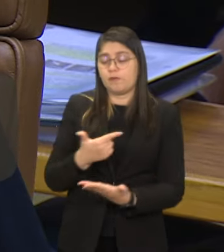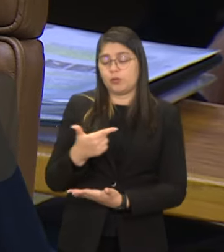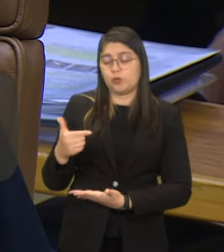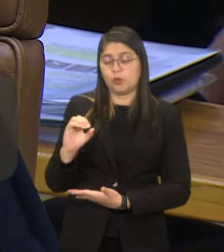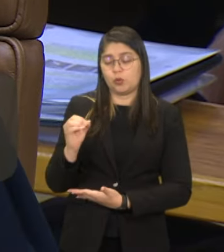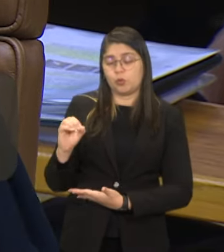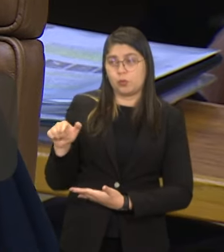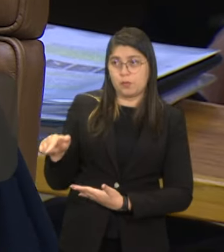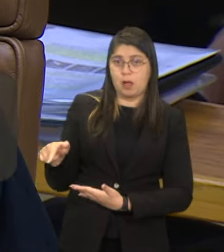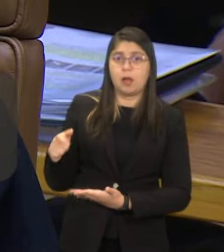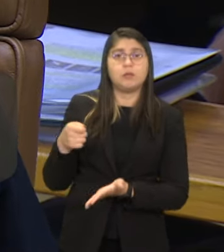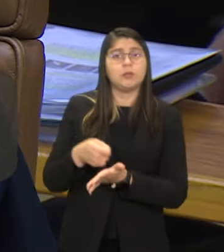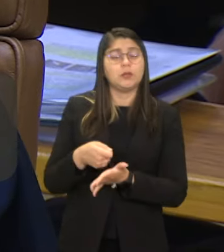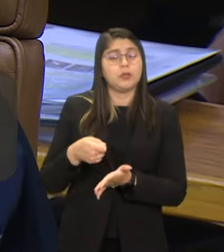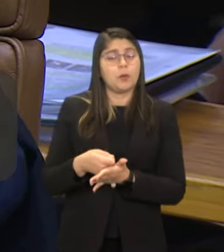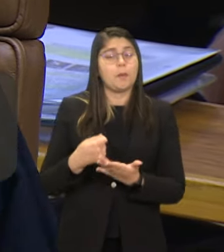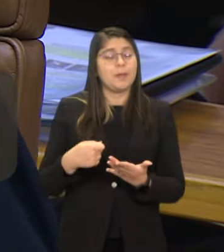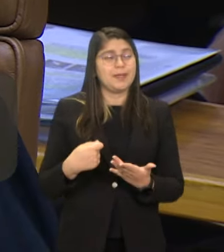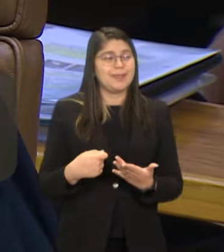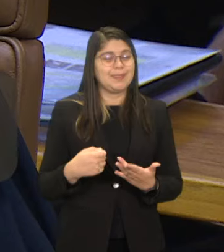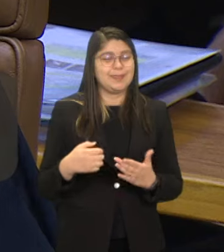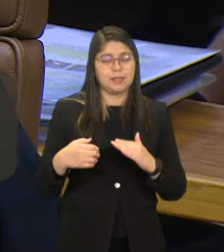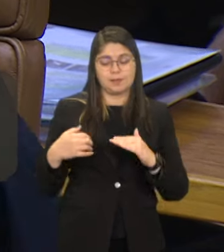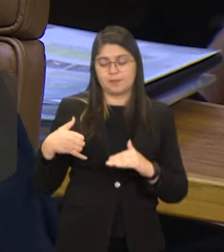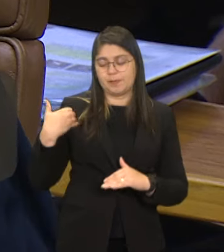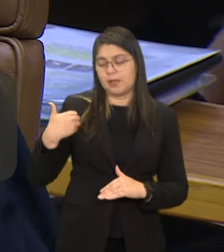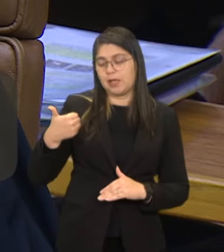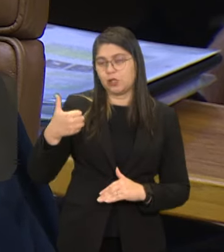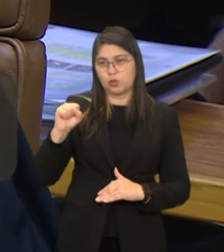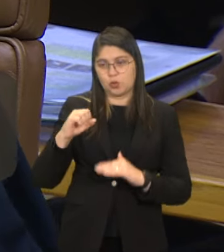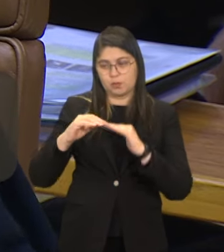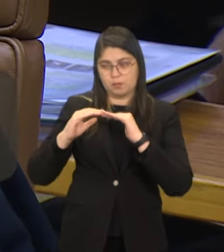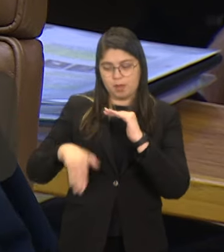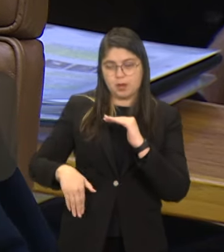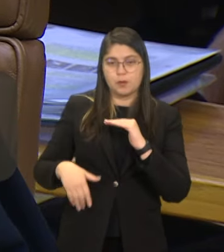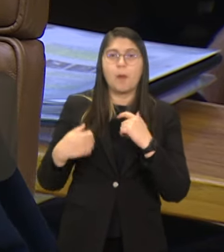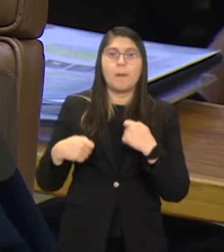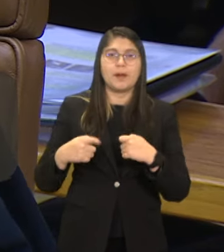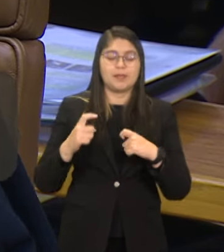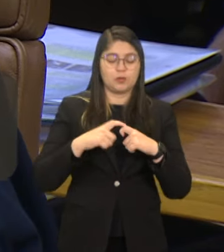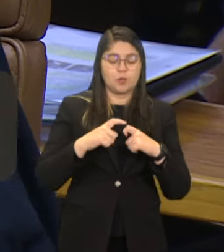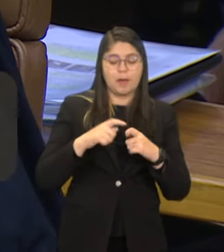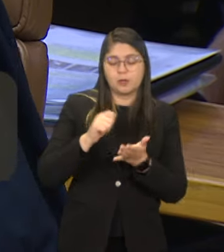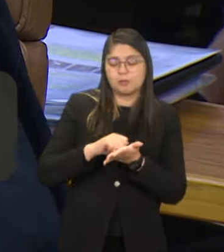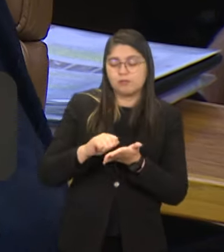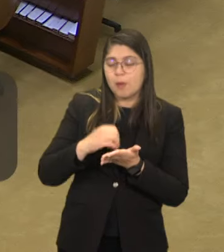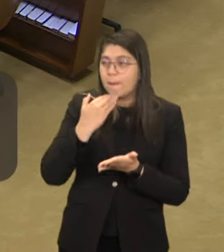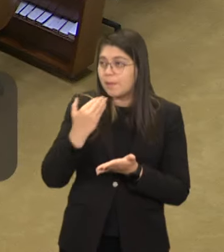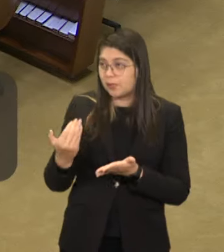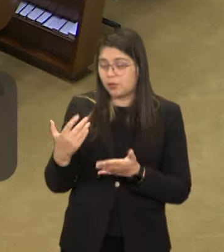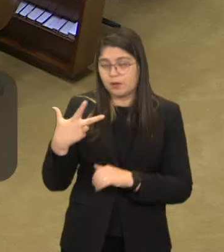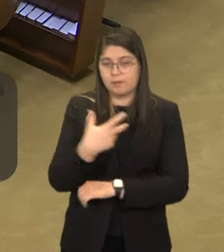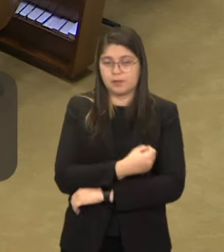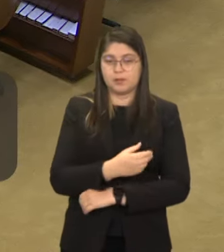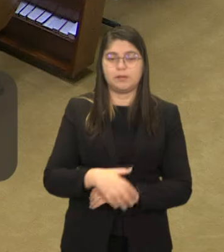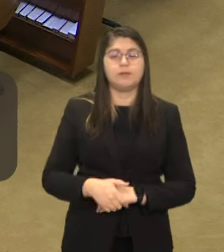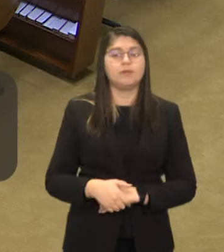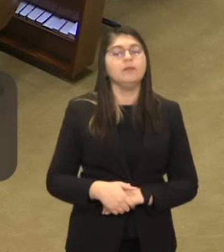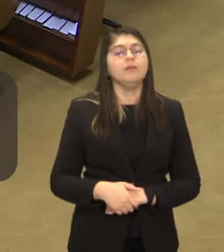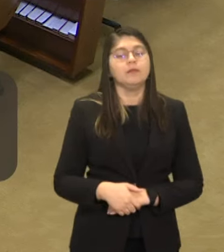ele exigiu a prescrição médica para menores saudáveis de 18 anos. Desculpa a intervenção. Não, muito obrigado,